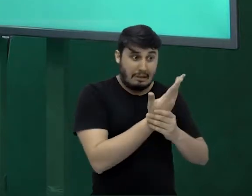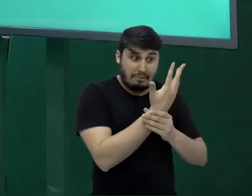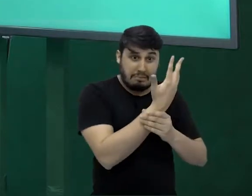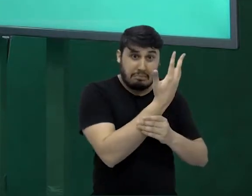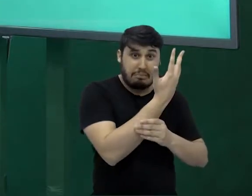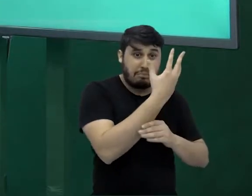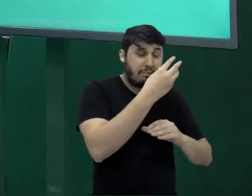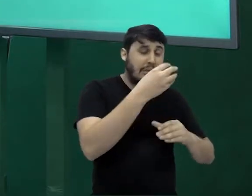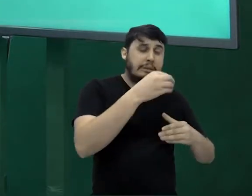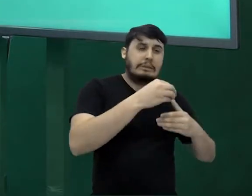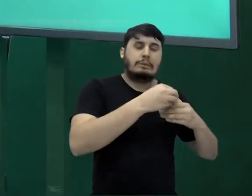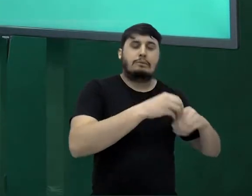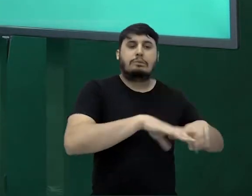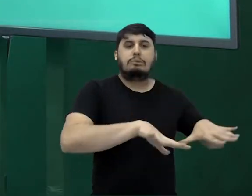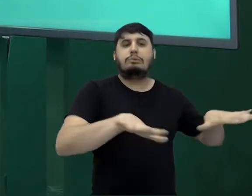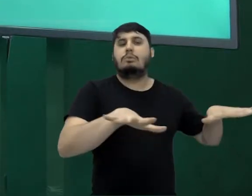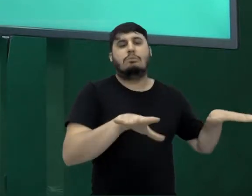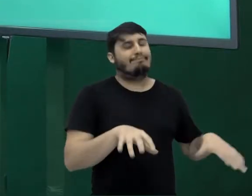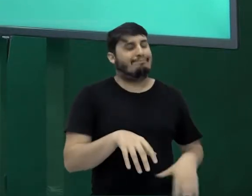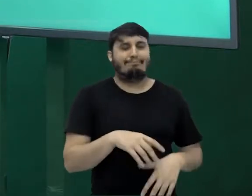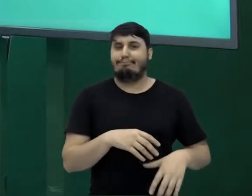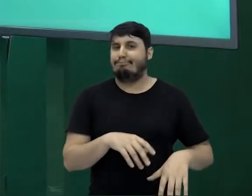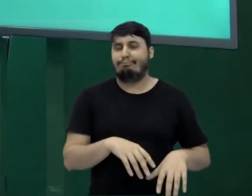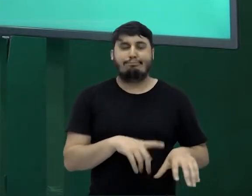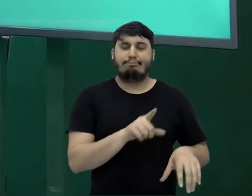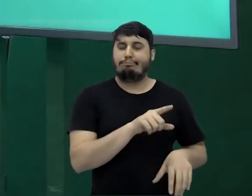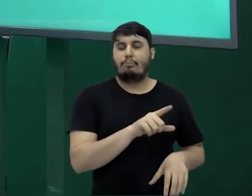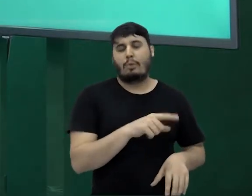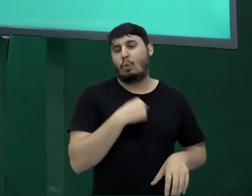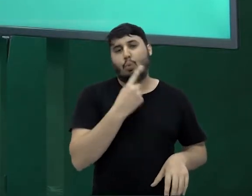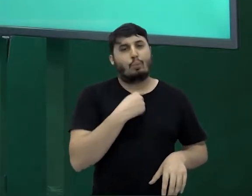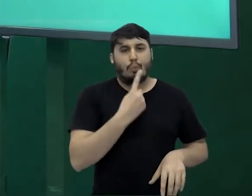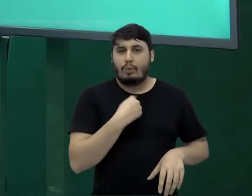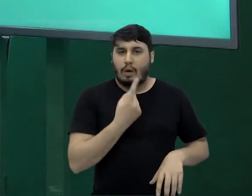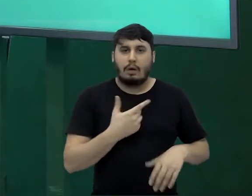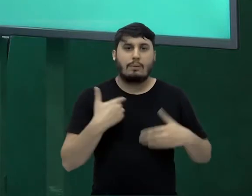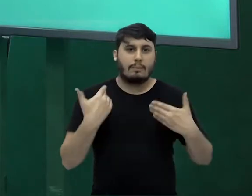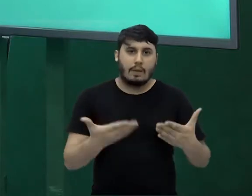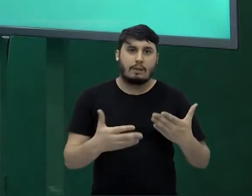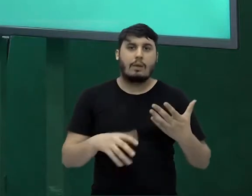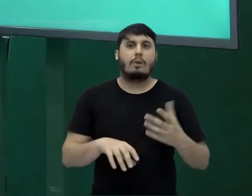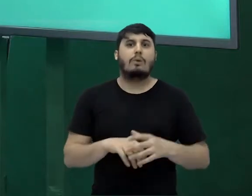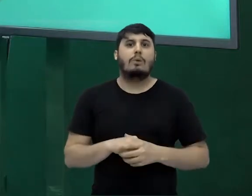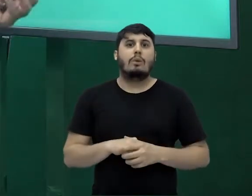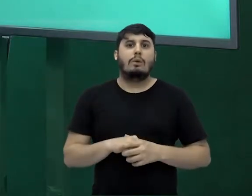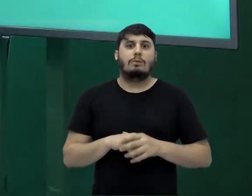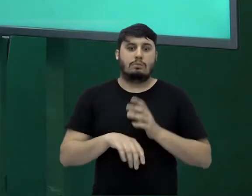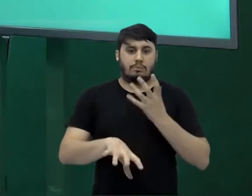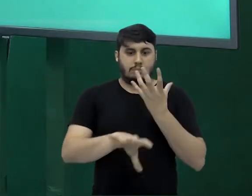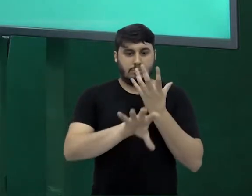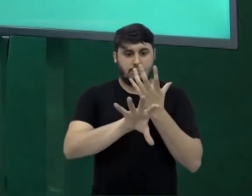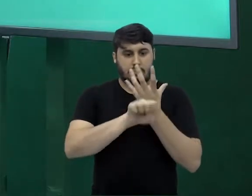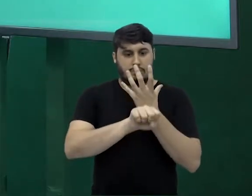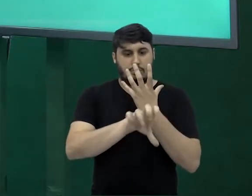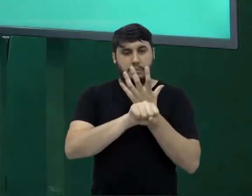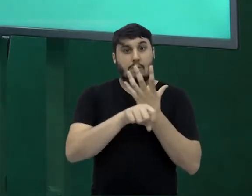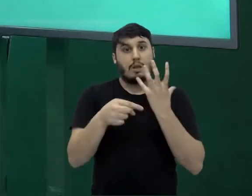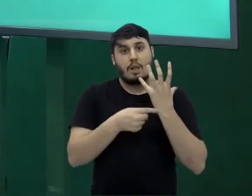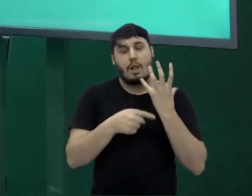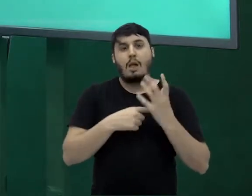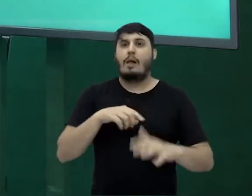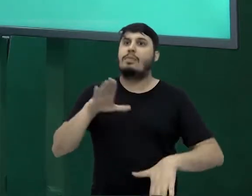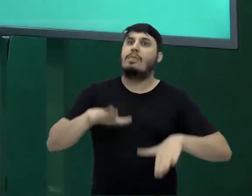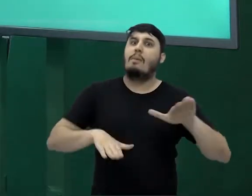germinar, acabou a história dela, tá? Então, assim, o esporo é legal porque, pô, o vento bate, leva, tudo